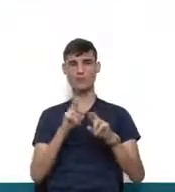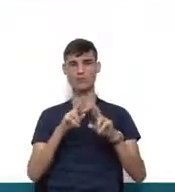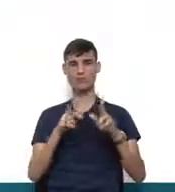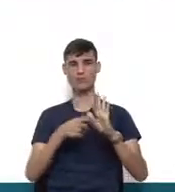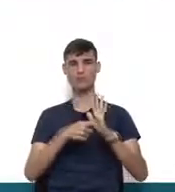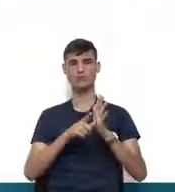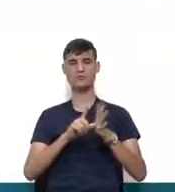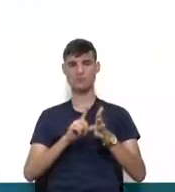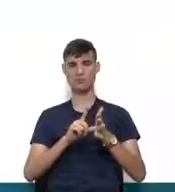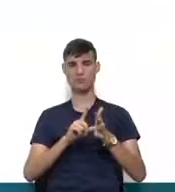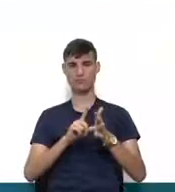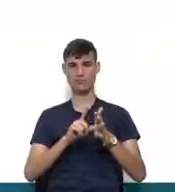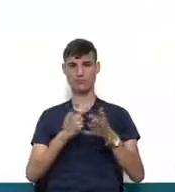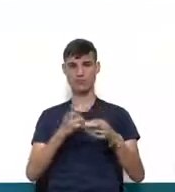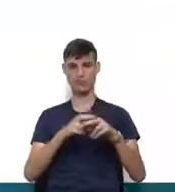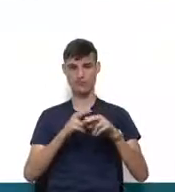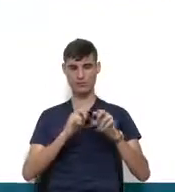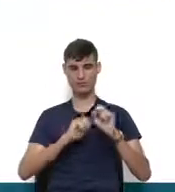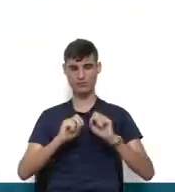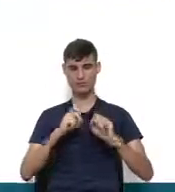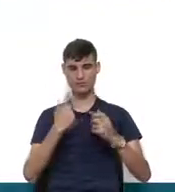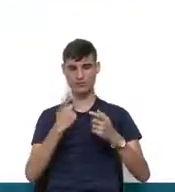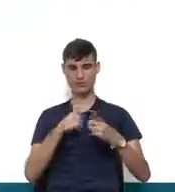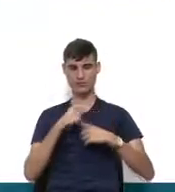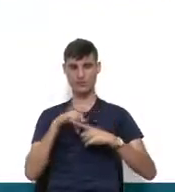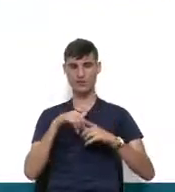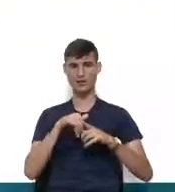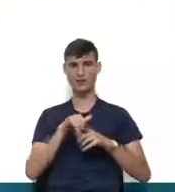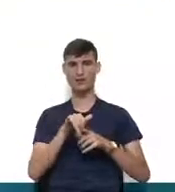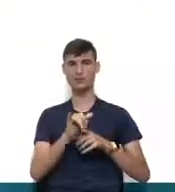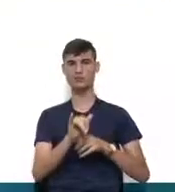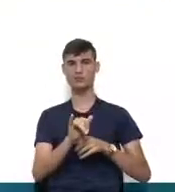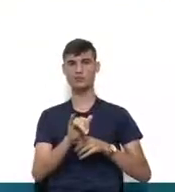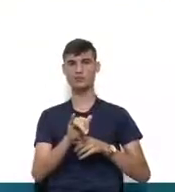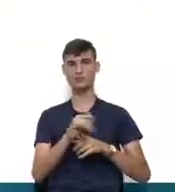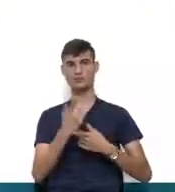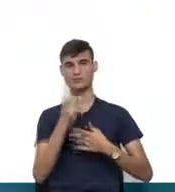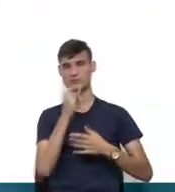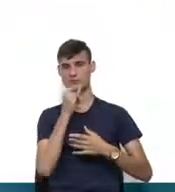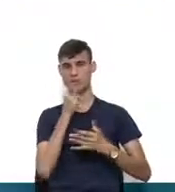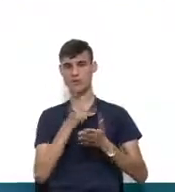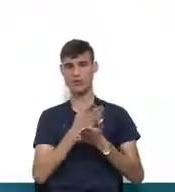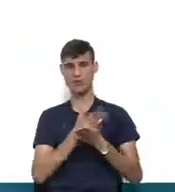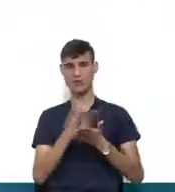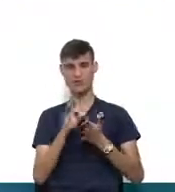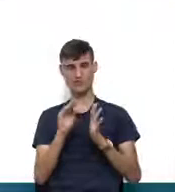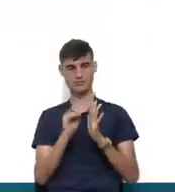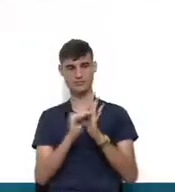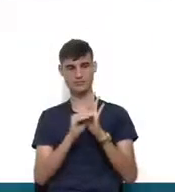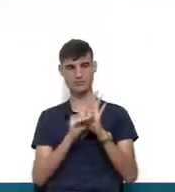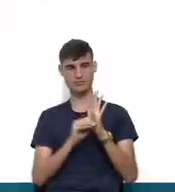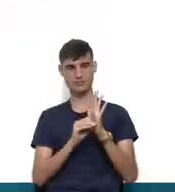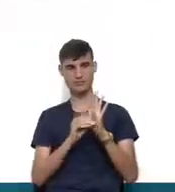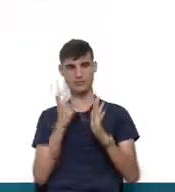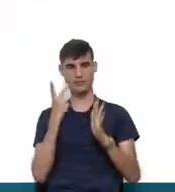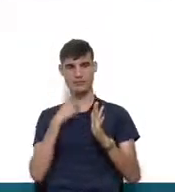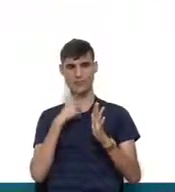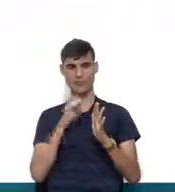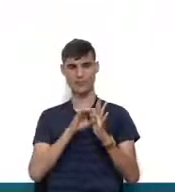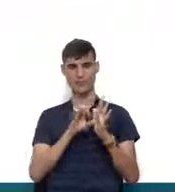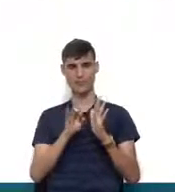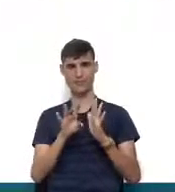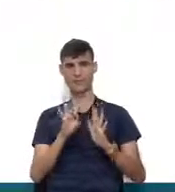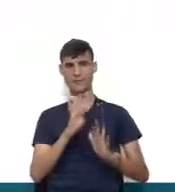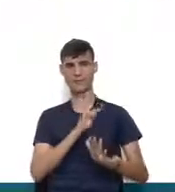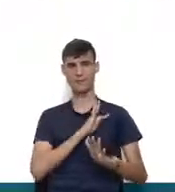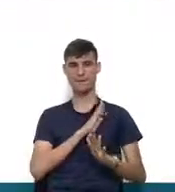anterior. Ou seja, aqui, olha, nós vamos substituir por y, aí a gente vai começar a aplicar partes, né,